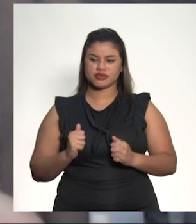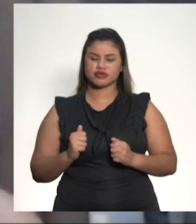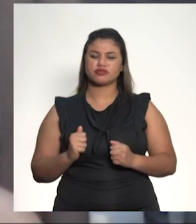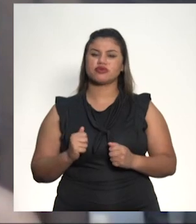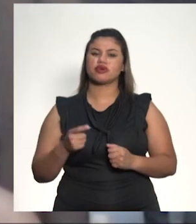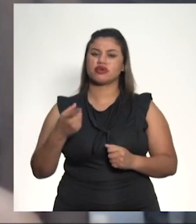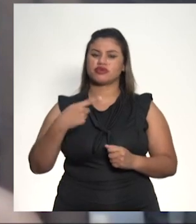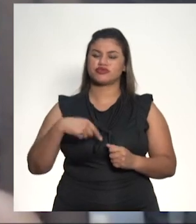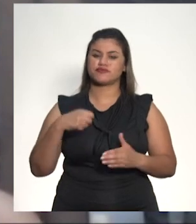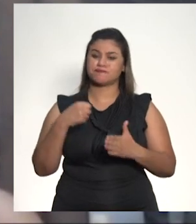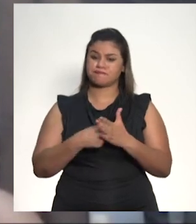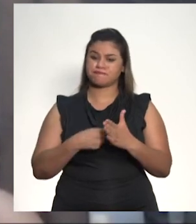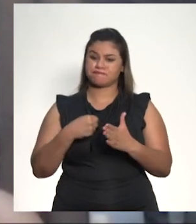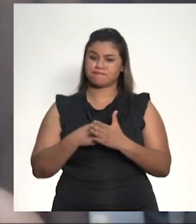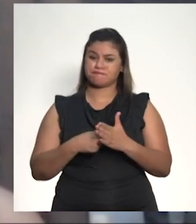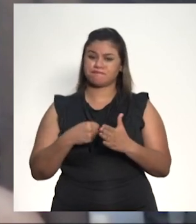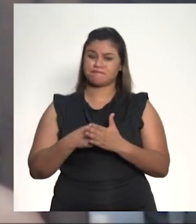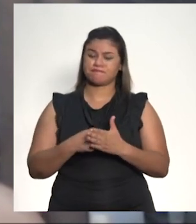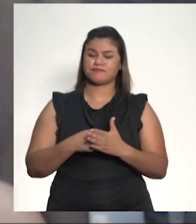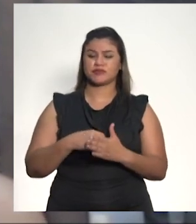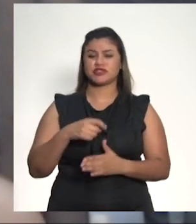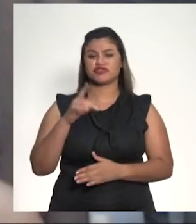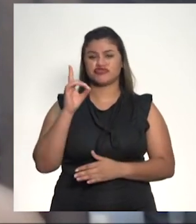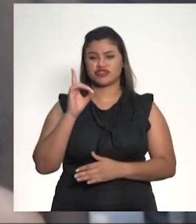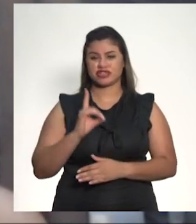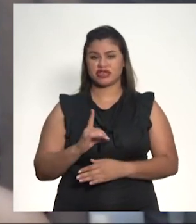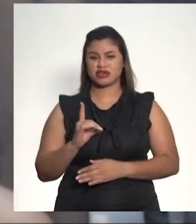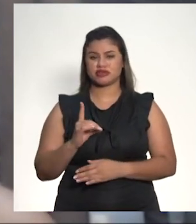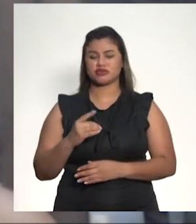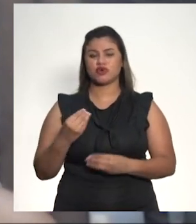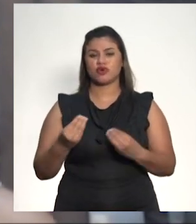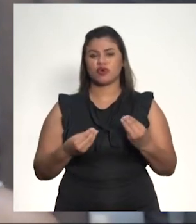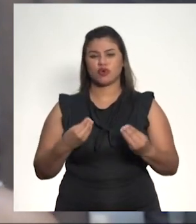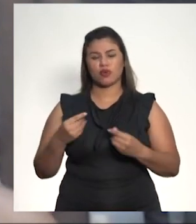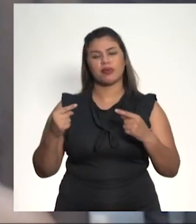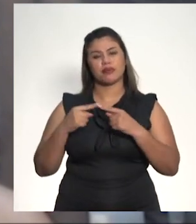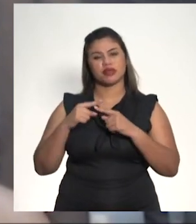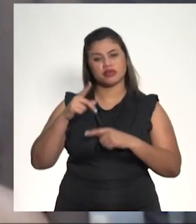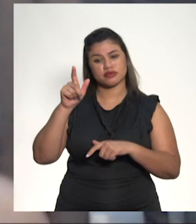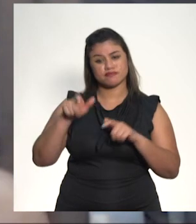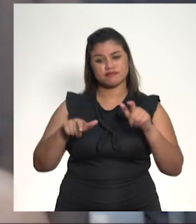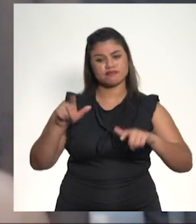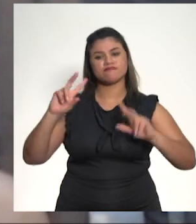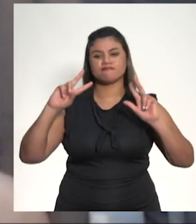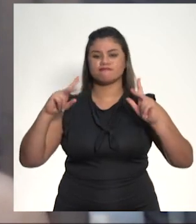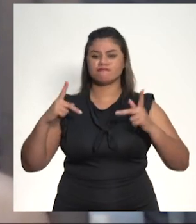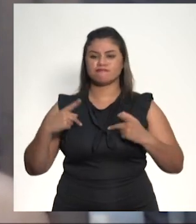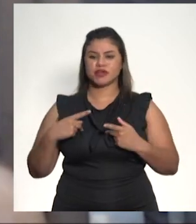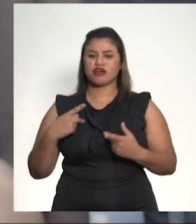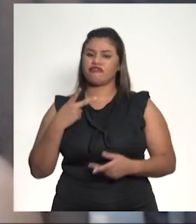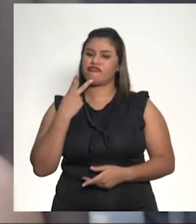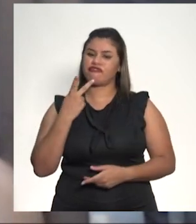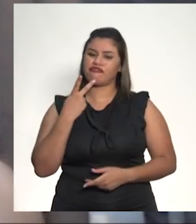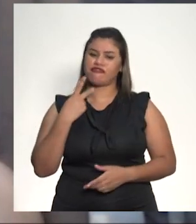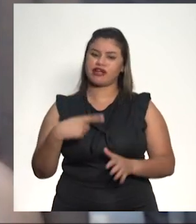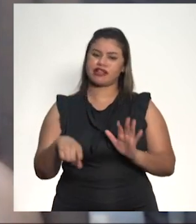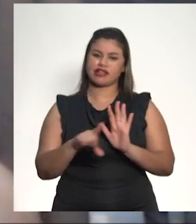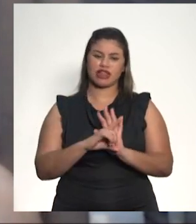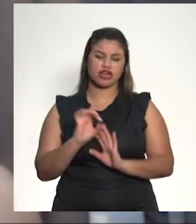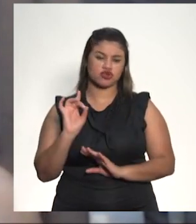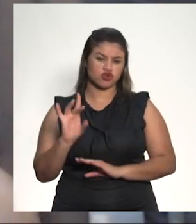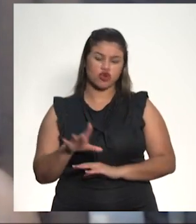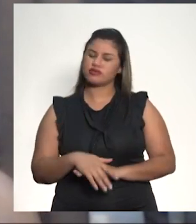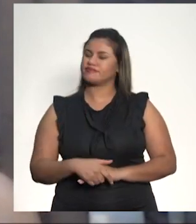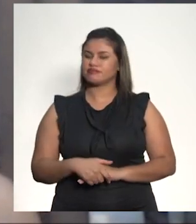estamos reivindicando direitos, nós estamos falando sobre seres humanos, né? Nós não estamos falando sobre leis, né? É